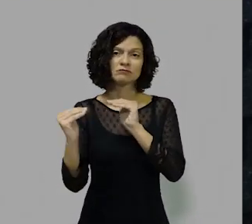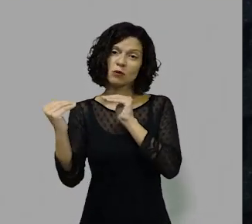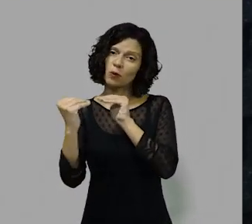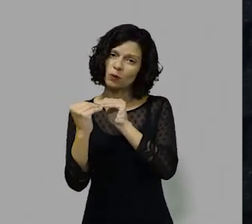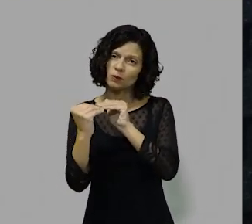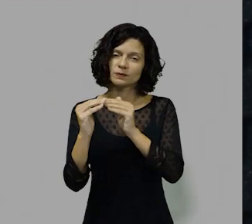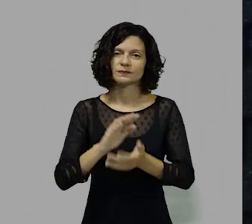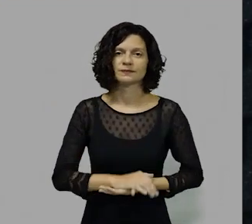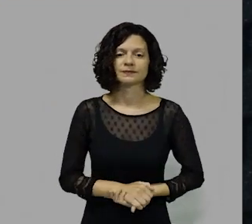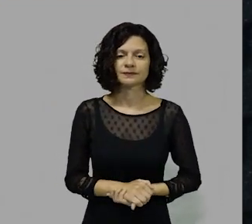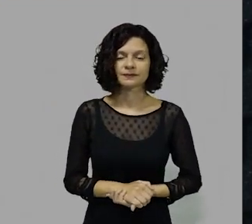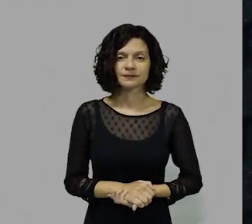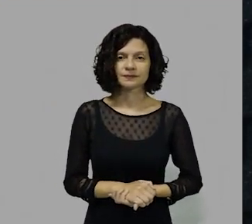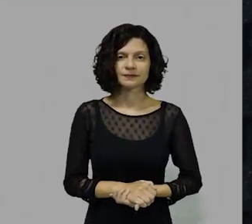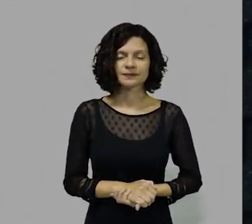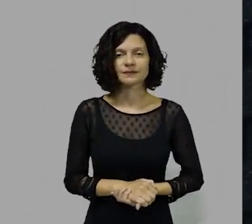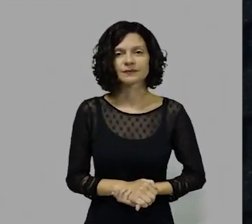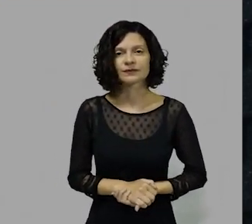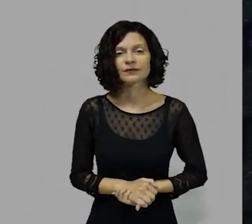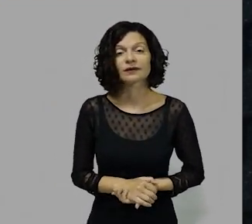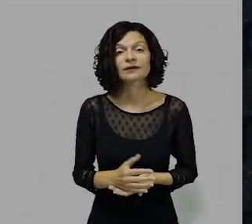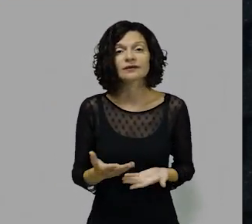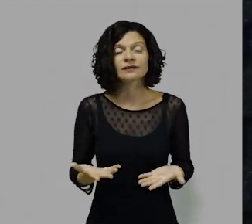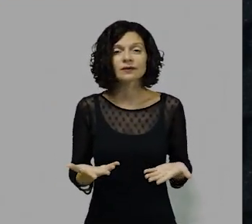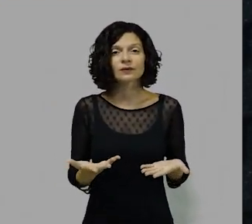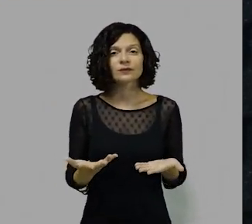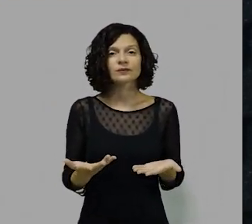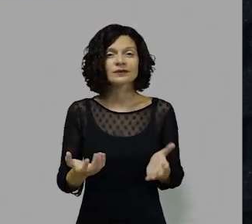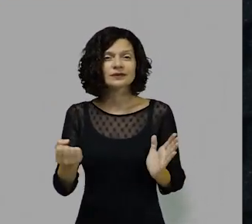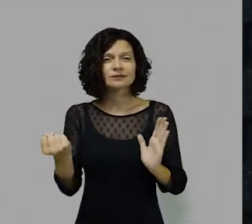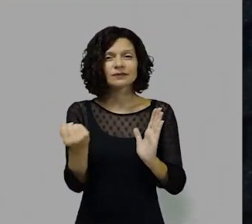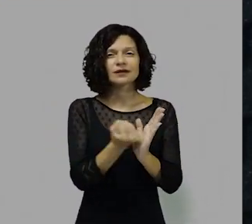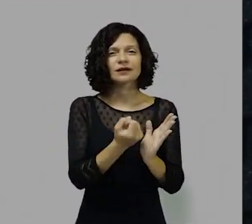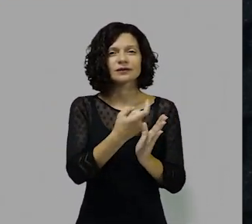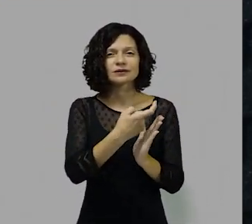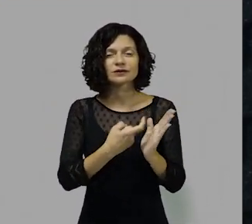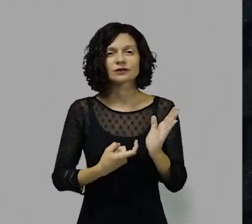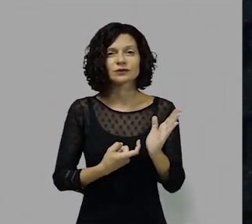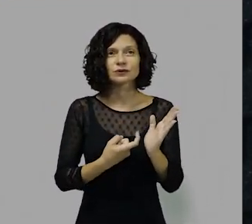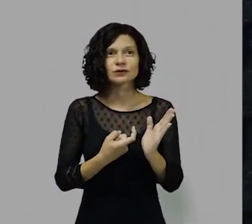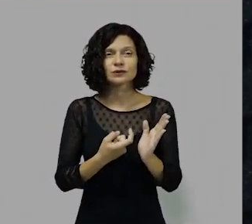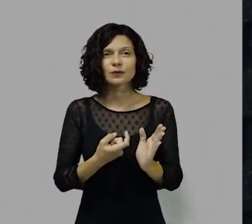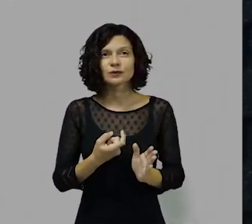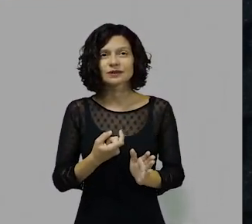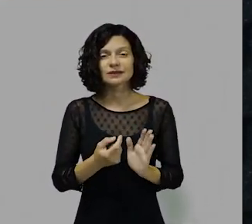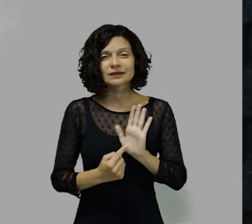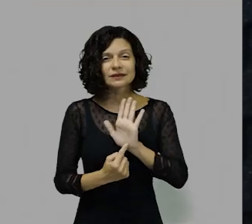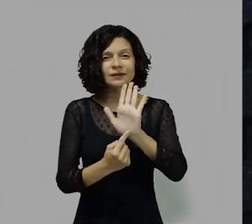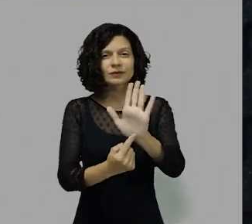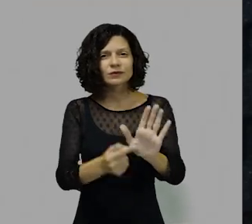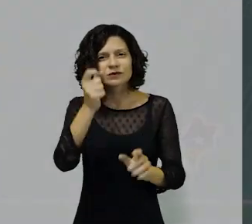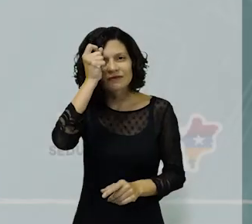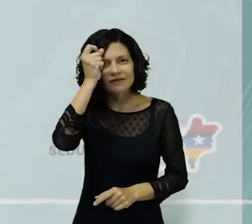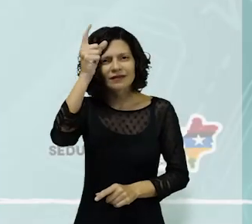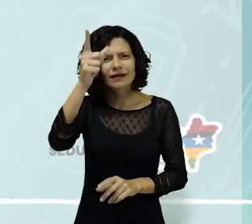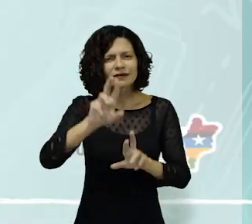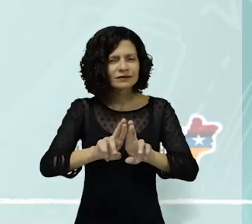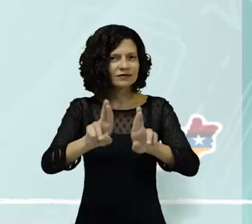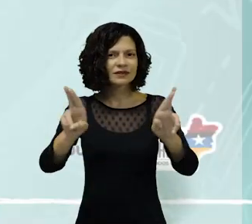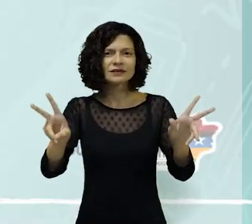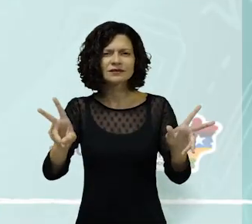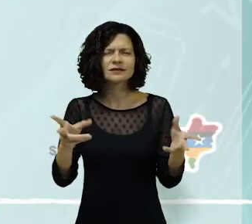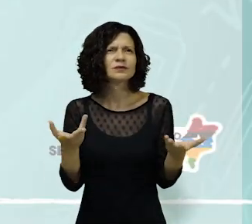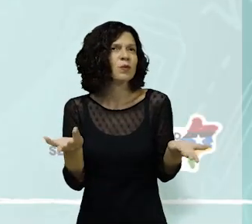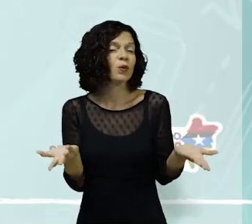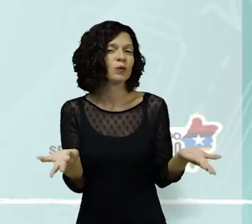to express different ideas. Então, os marcadores de discurso, eles expressam ideias diferentes. Que ideias são